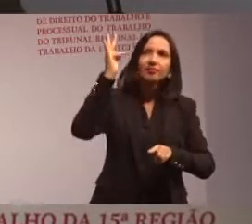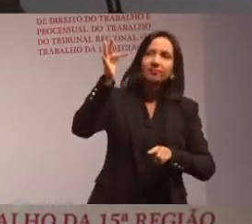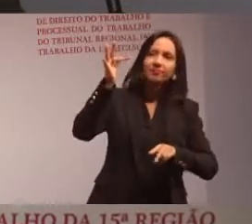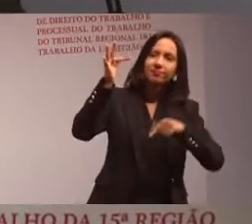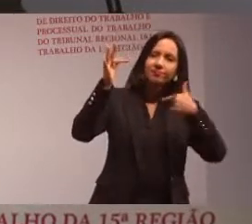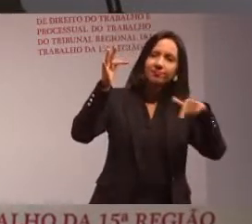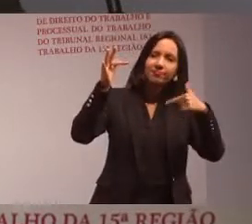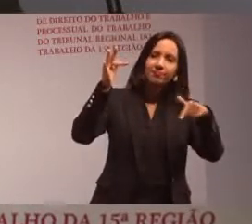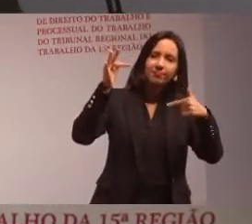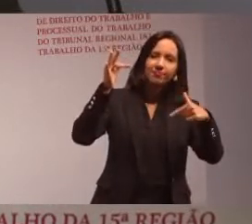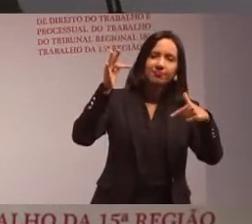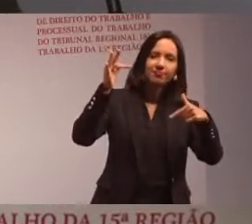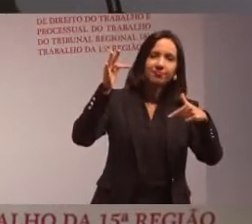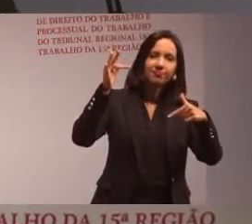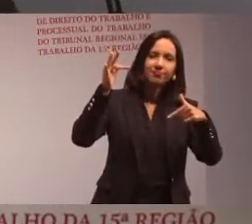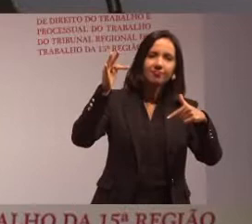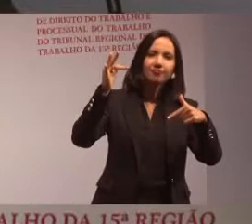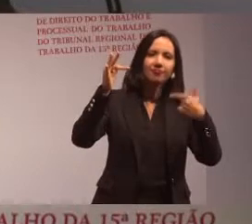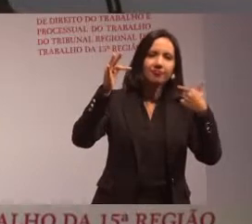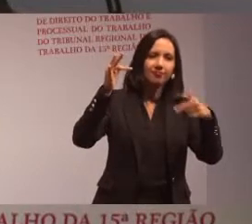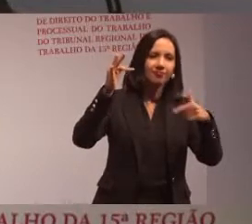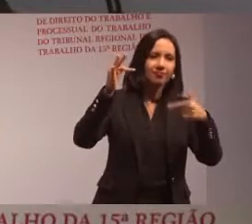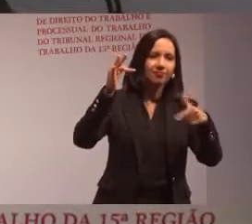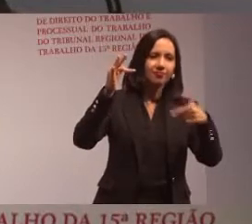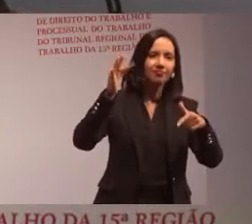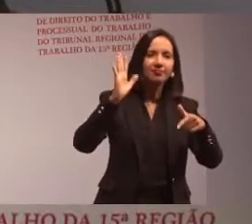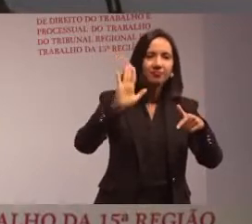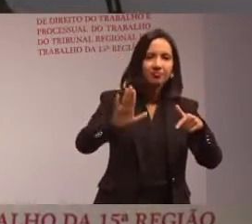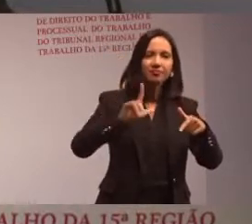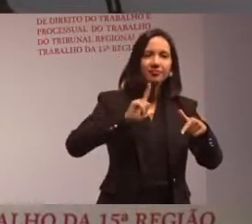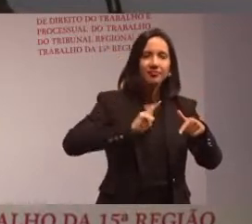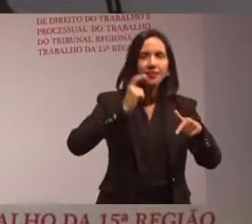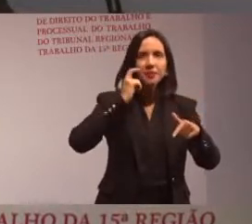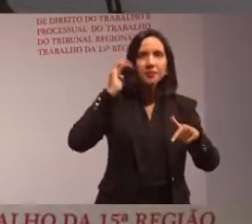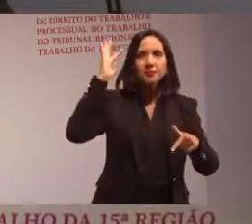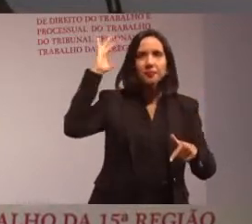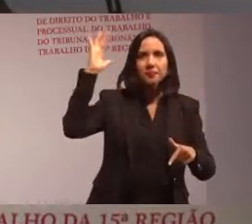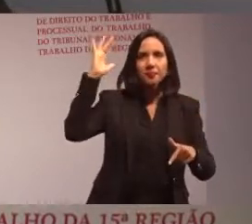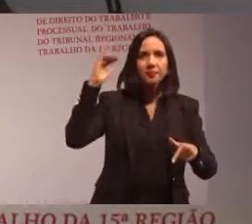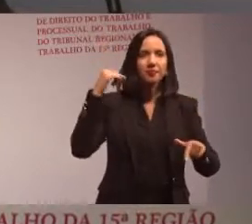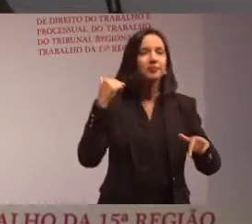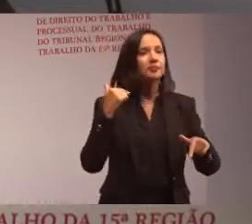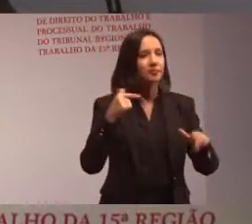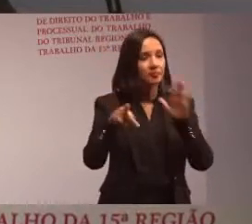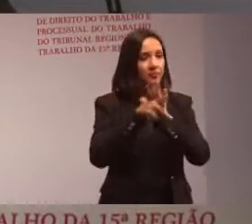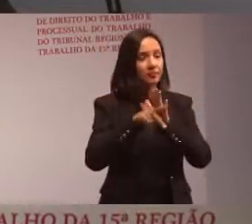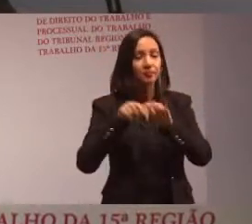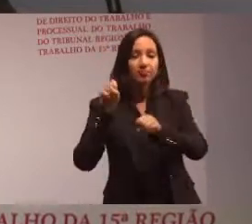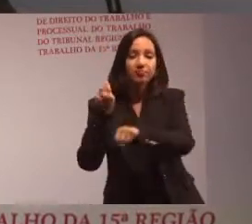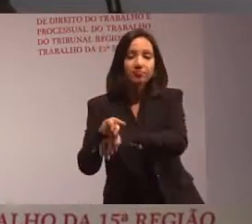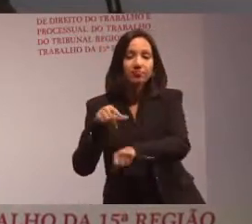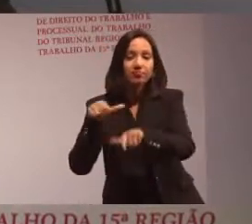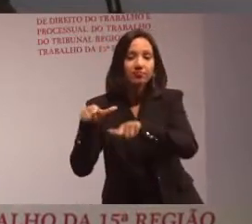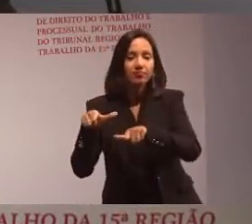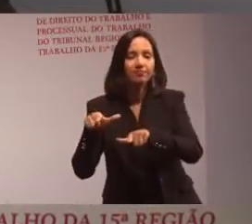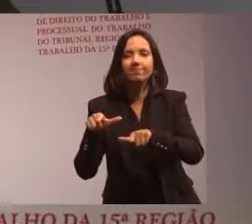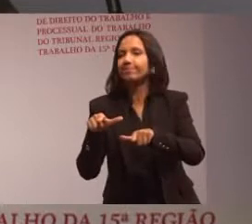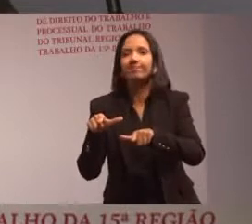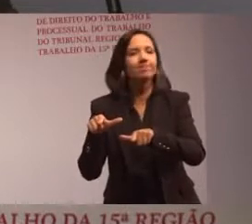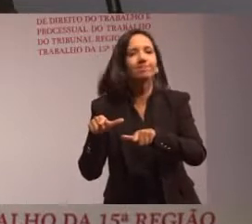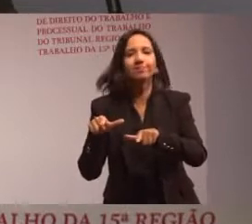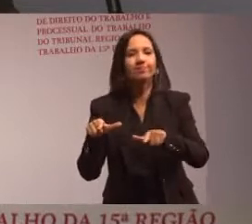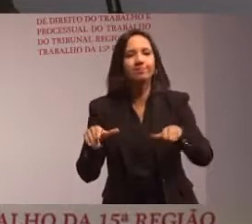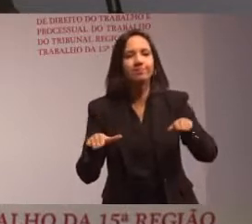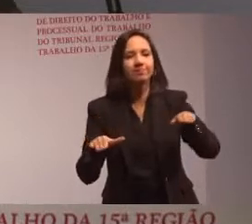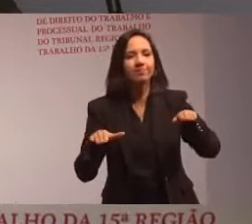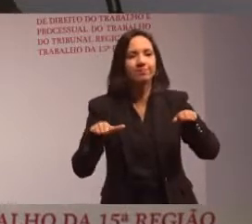trabalho, a gente está falando do futuro do trabalho, mas também com algumas perspectivas do emprego em si. e que isso não necessariamente